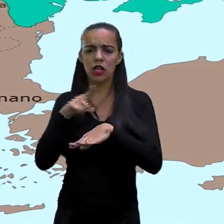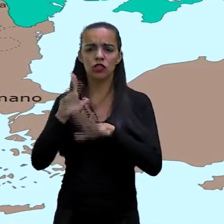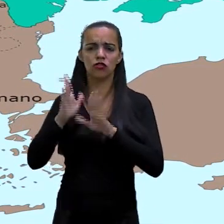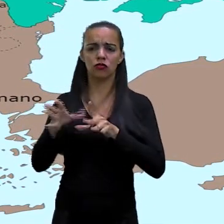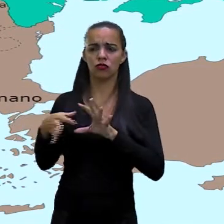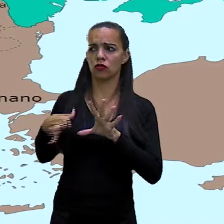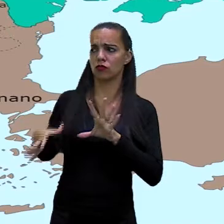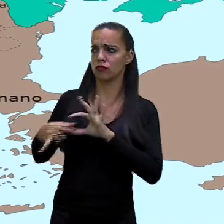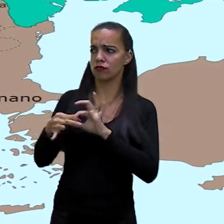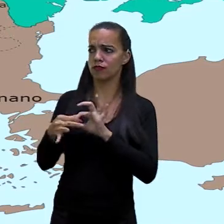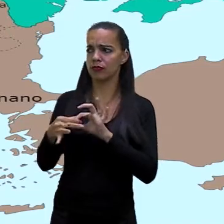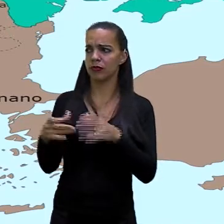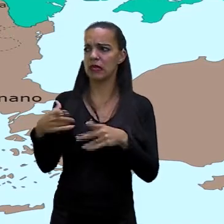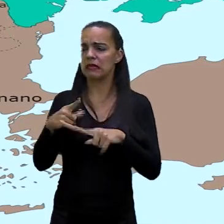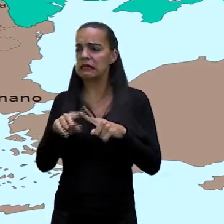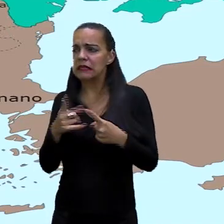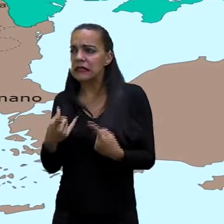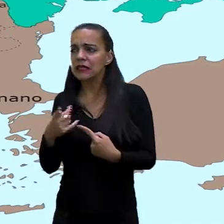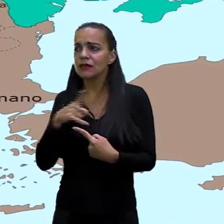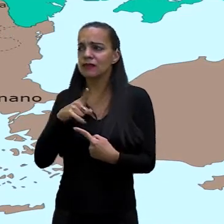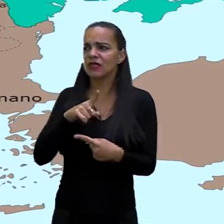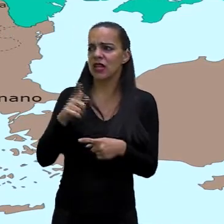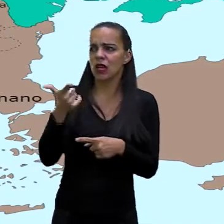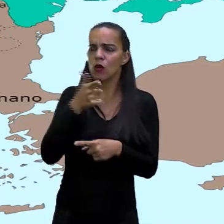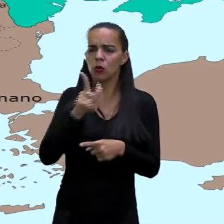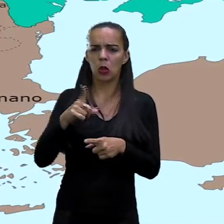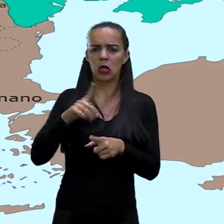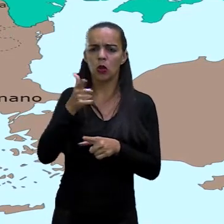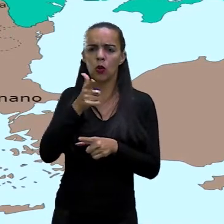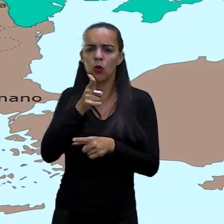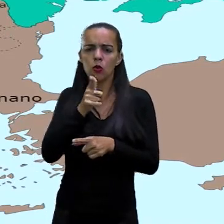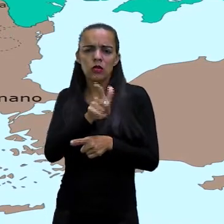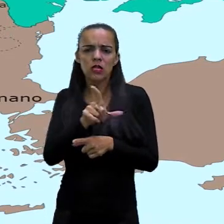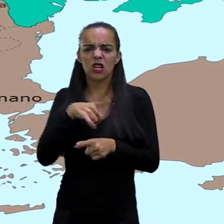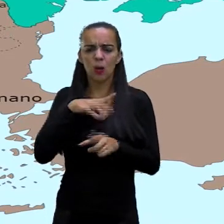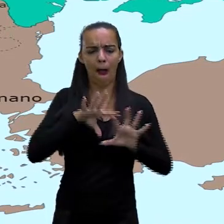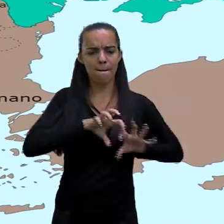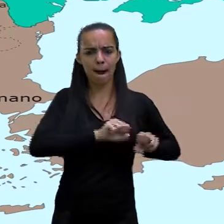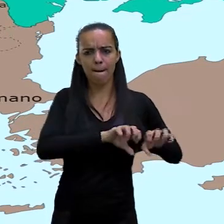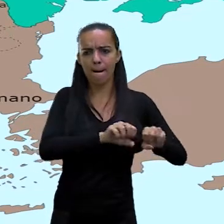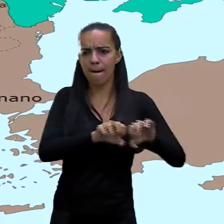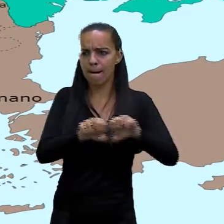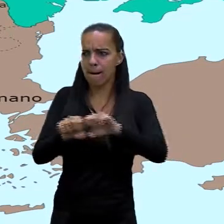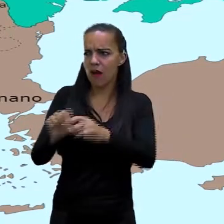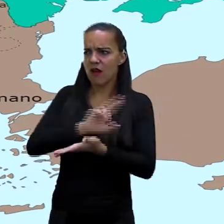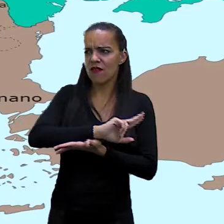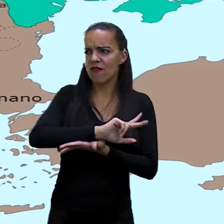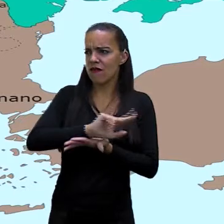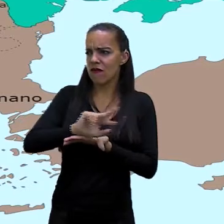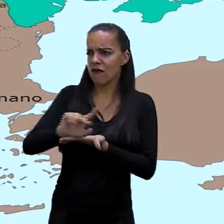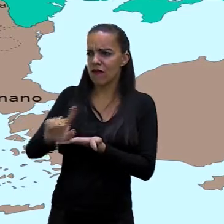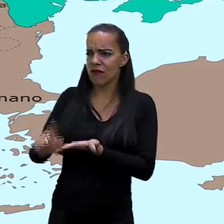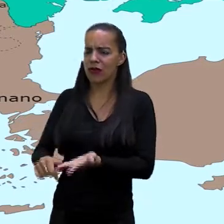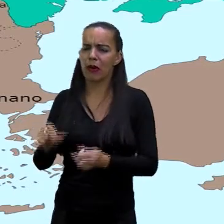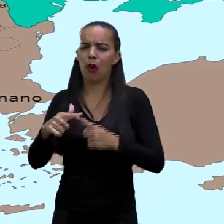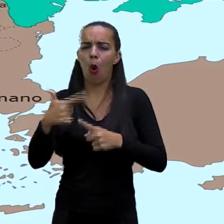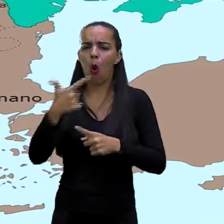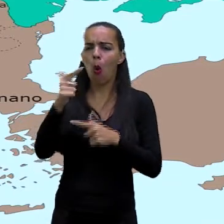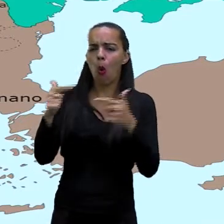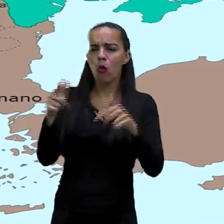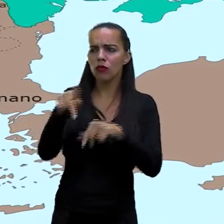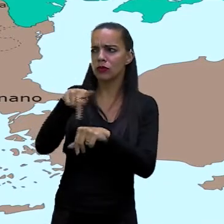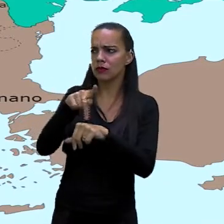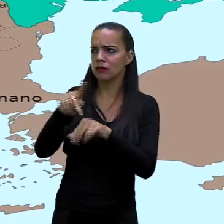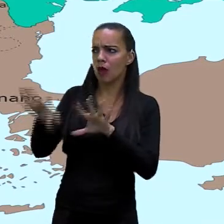francesa, e depois ele tomou o poder como cônsul, e foi assim, cônsul vitalício,